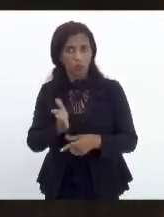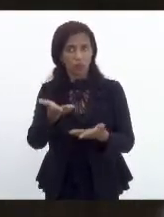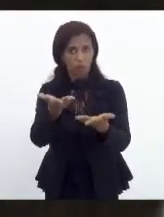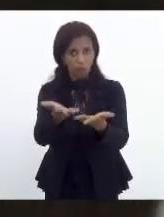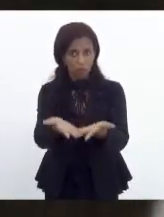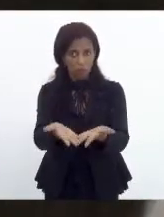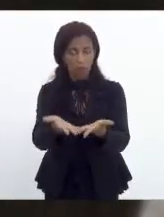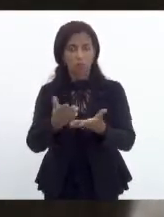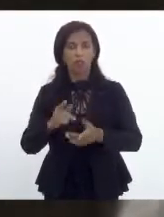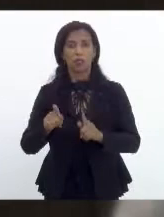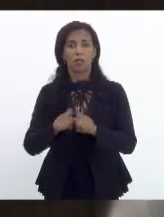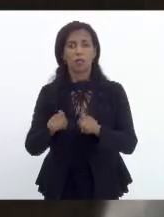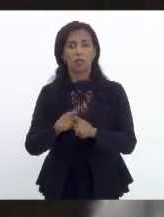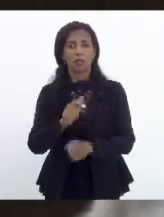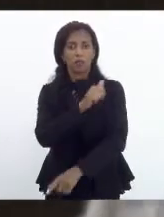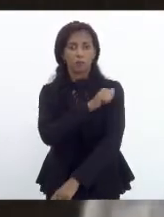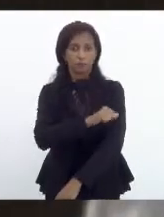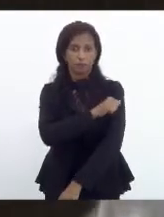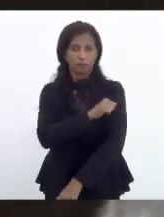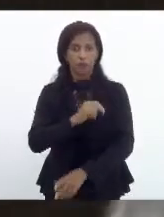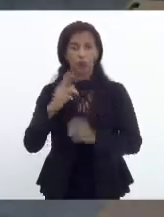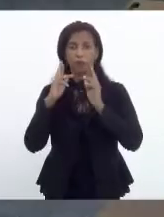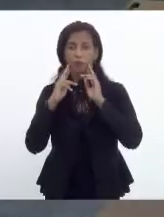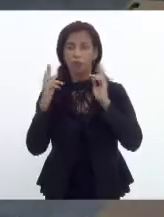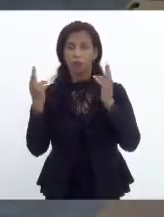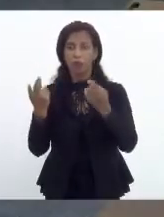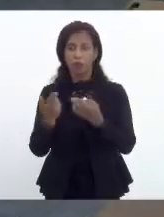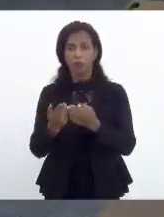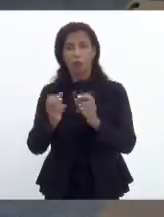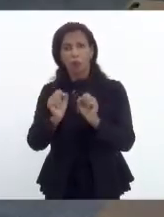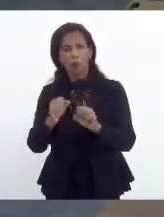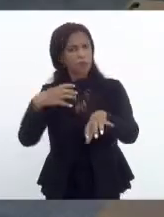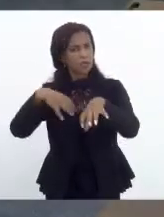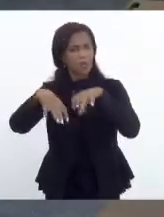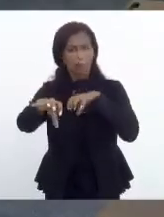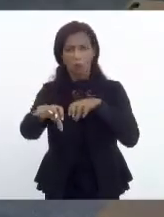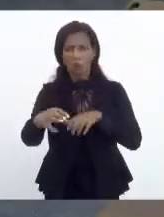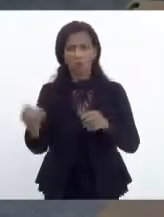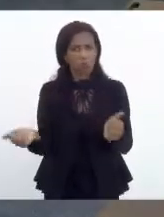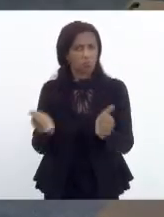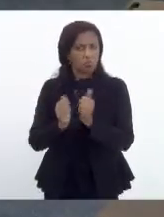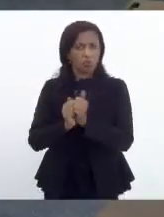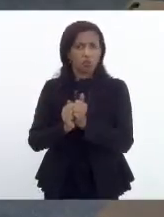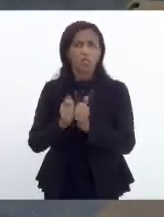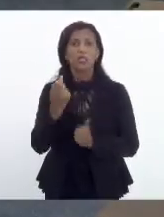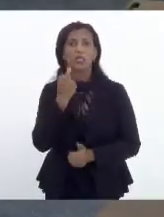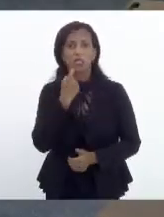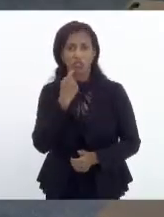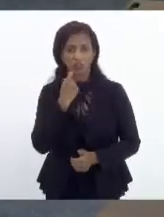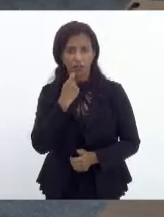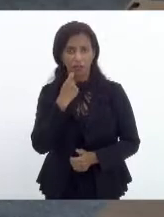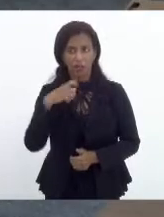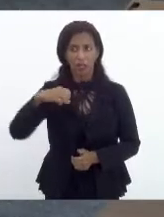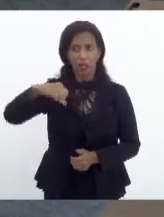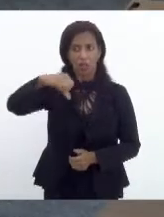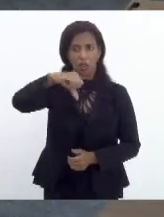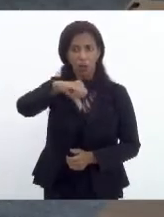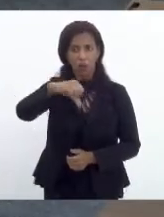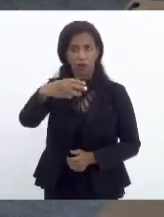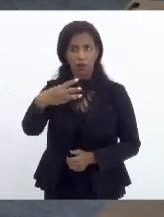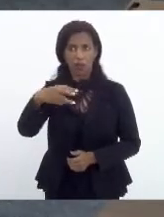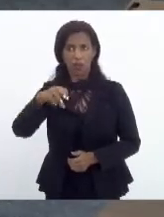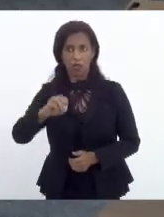Excelência e a deputada enfermeira Rejane numa reunião, pode ser remota ou presencial, na sexta-feira, às